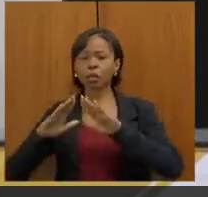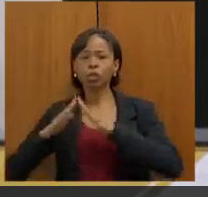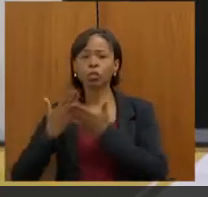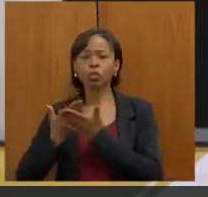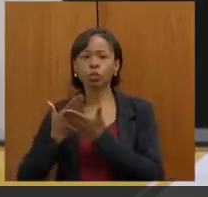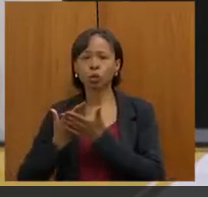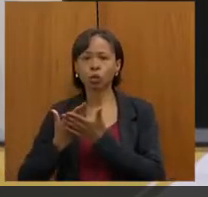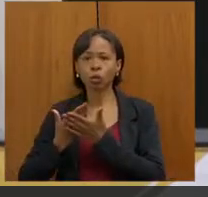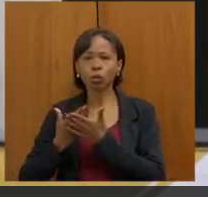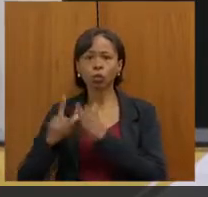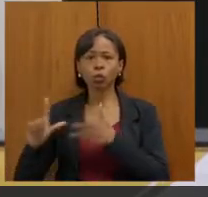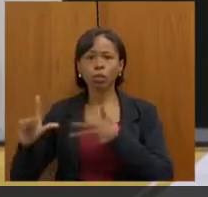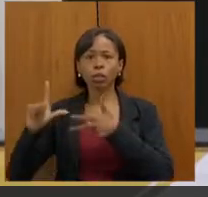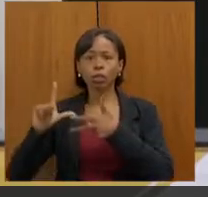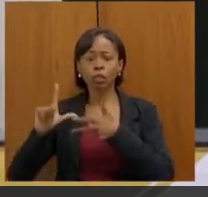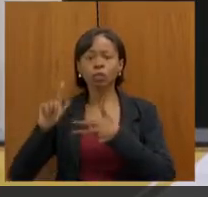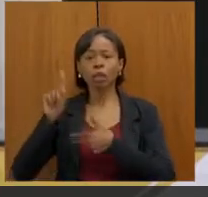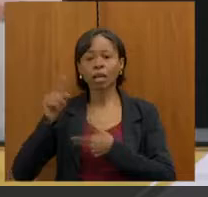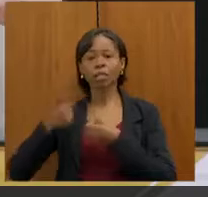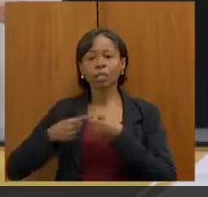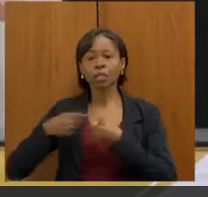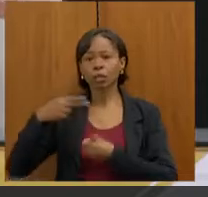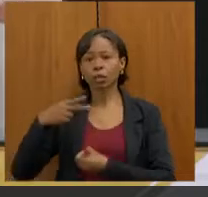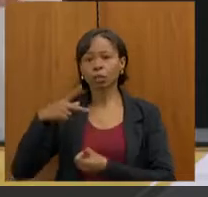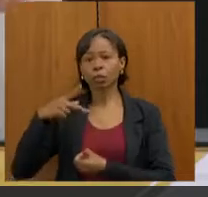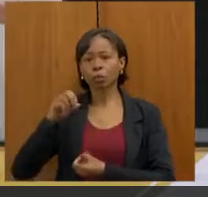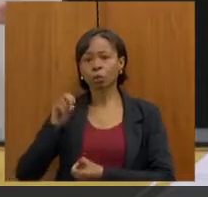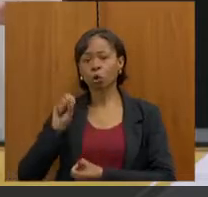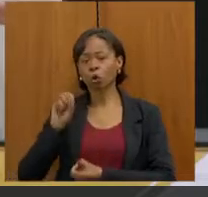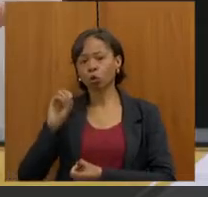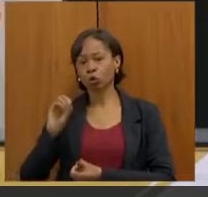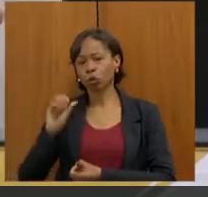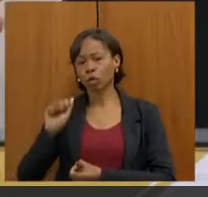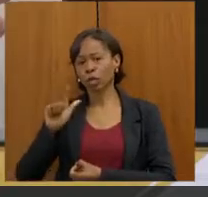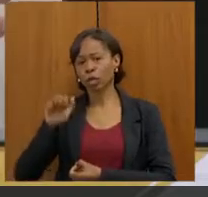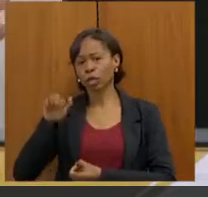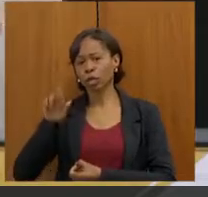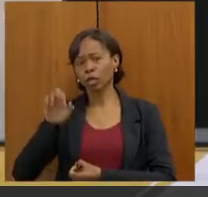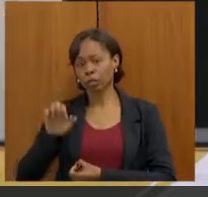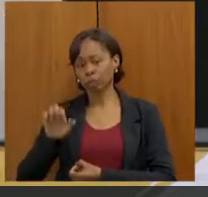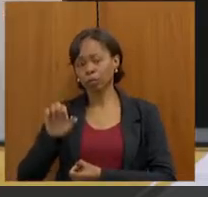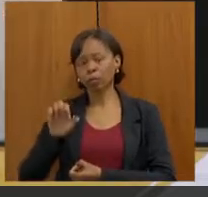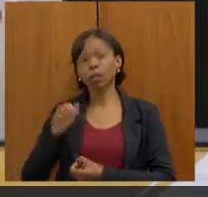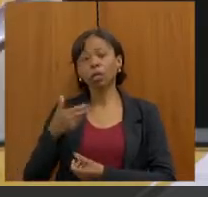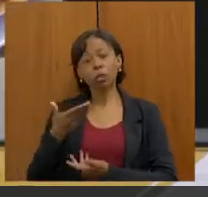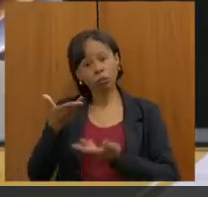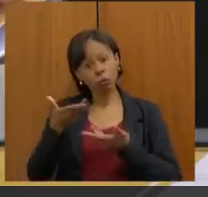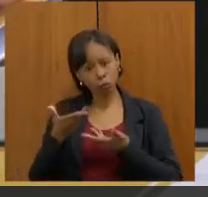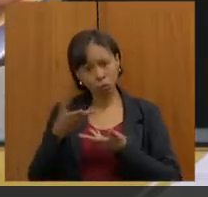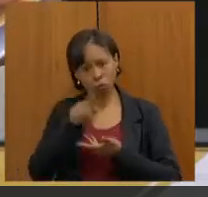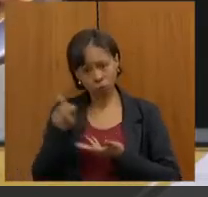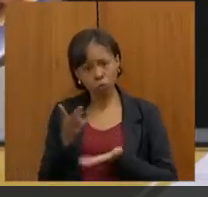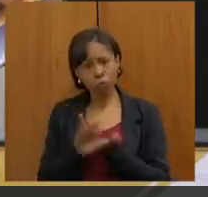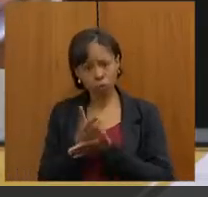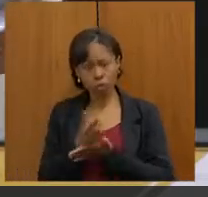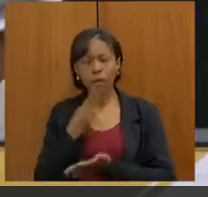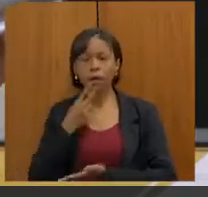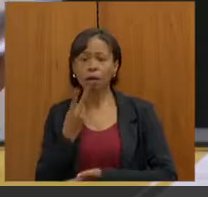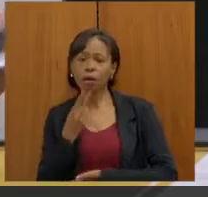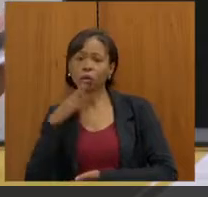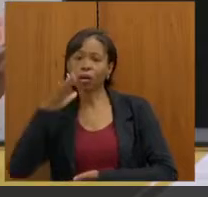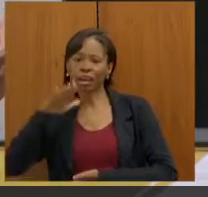Alegre realmente bem interessante e a gente já convida todo mundo para seguir conosco para que nosso debate possa você